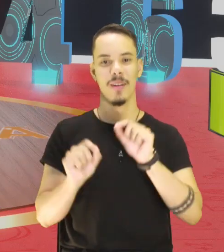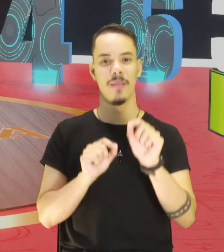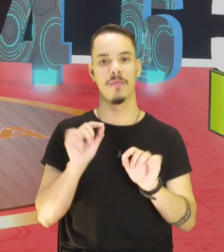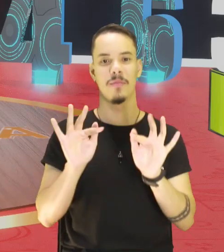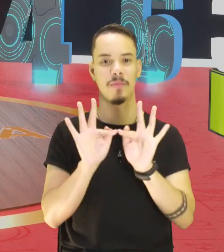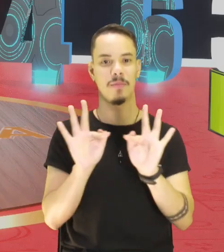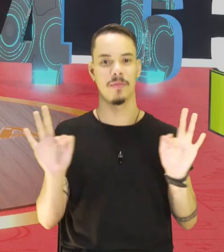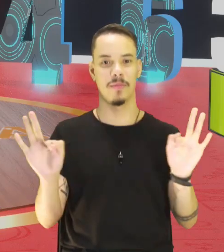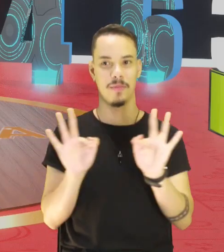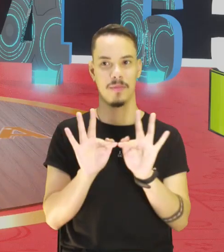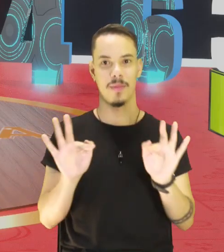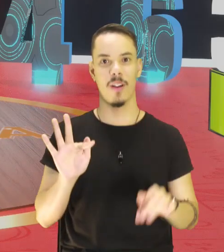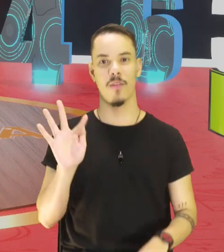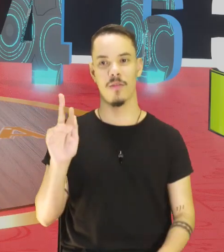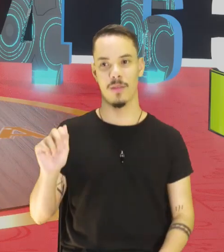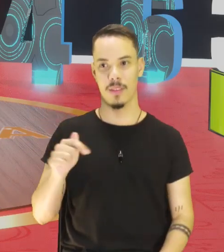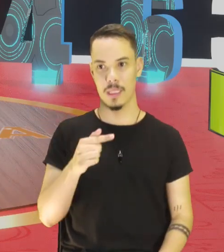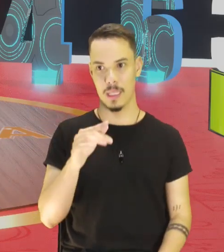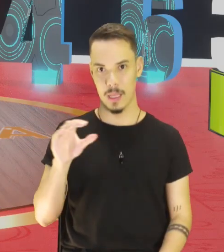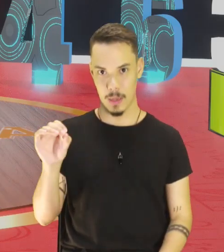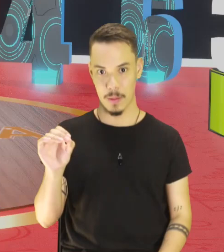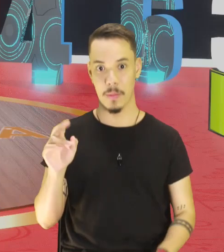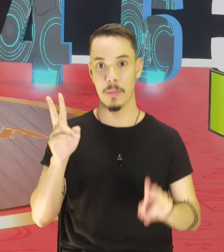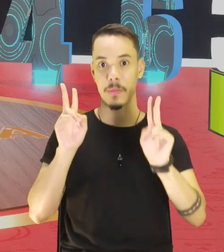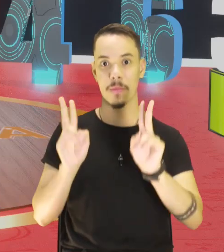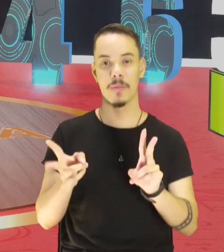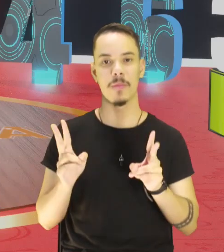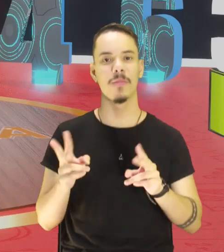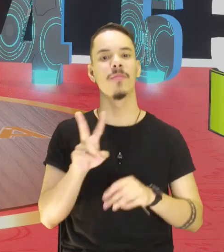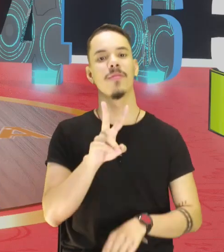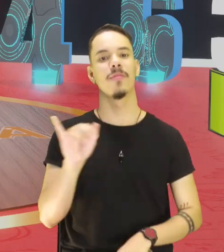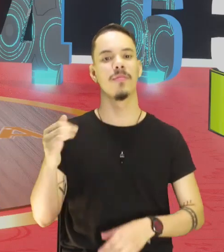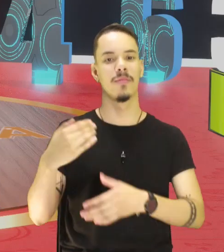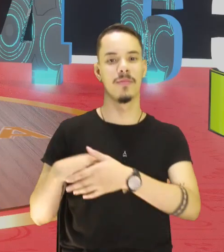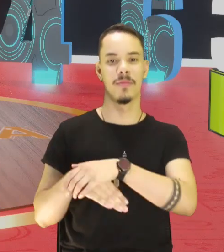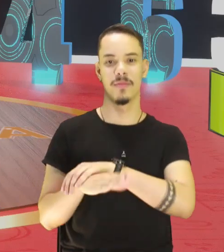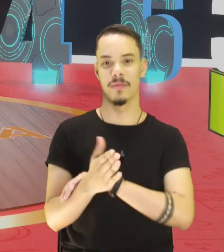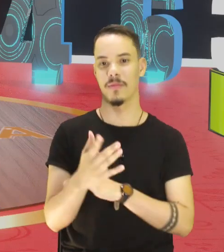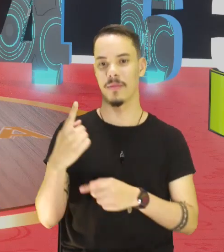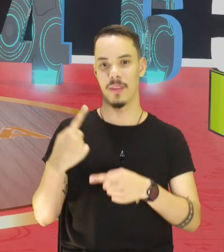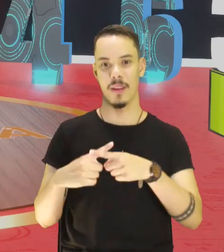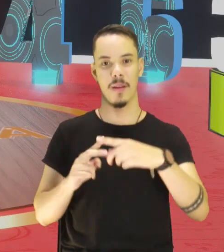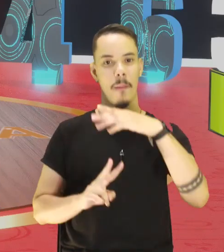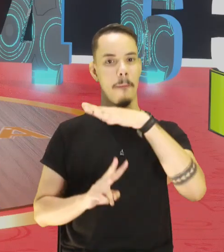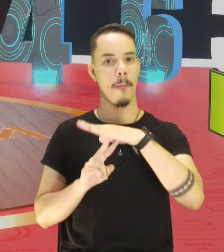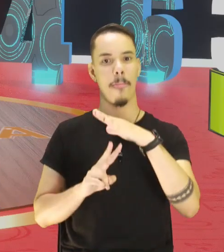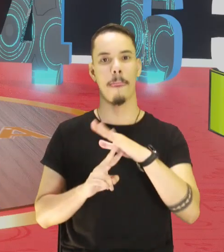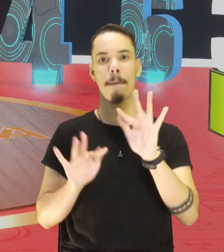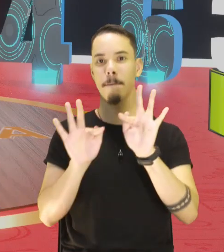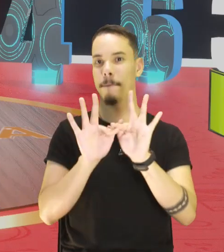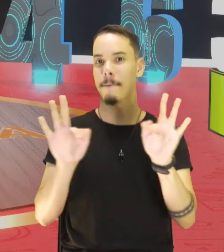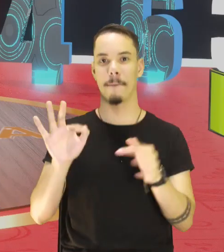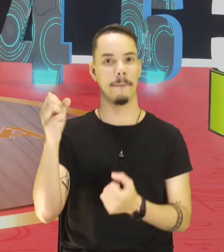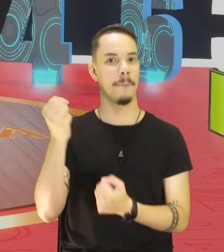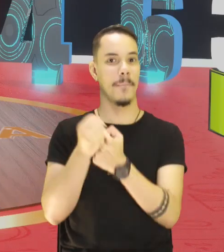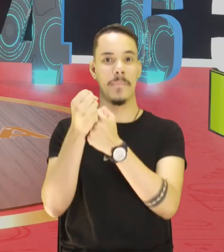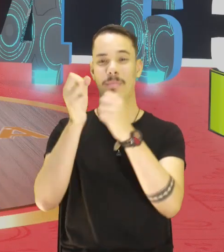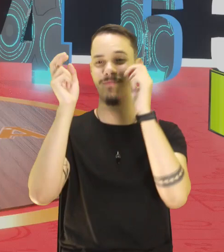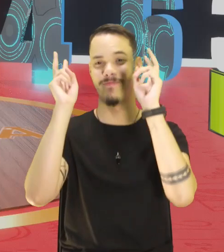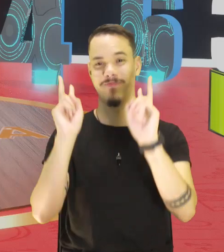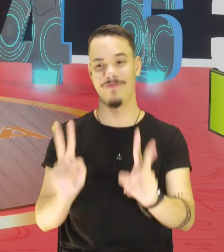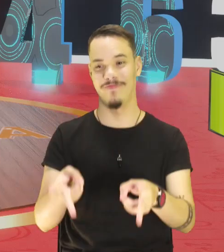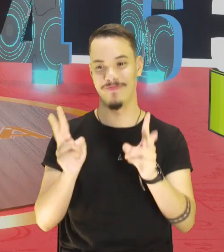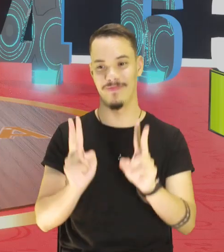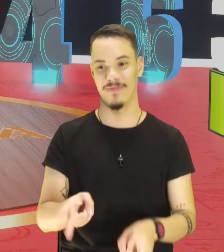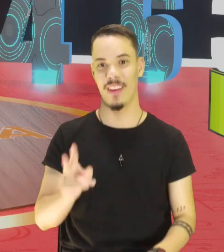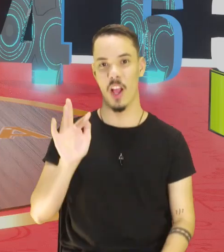Isso mesmo, na mesma pegada, porque pode se acostumando, porque a unidade 2 é em função da função.